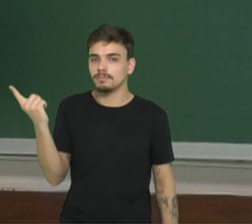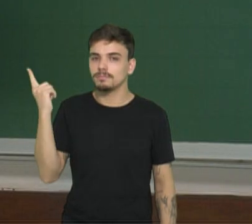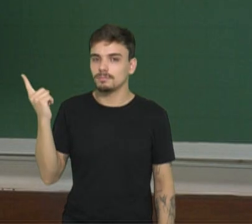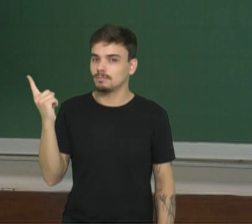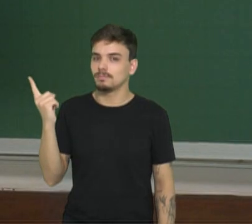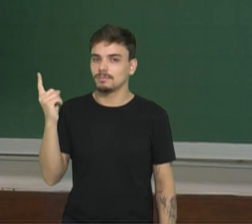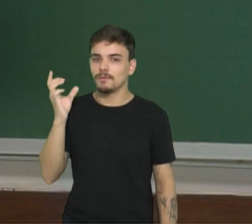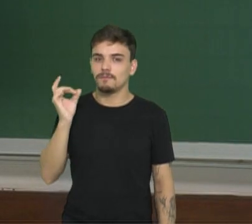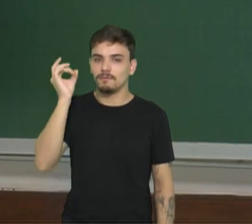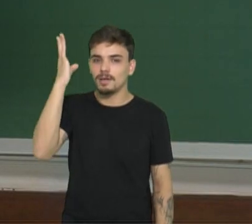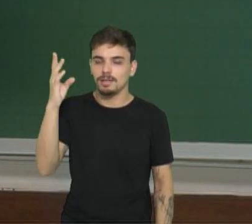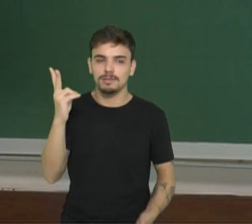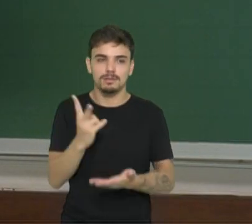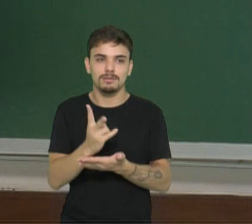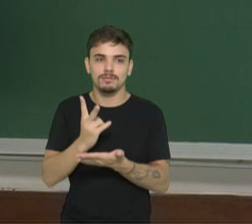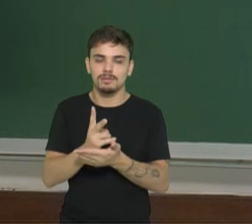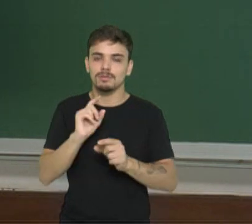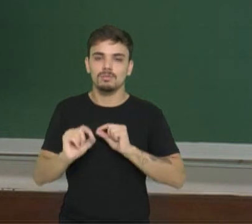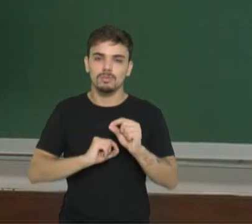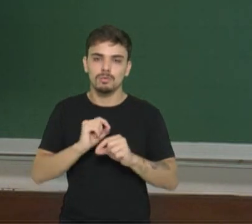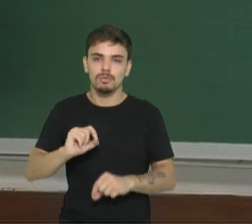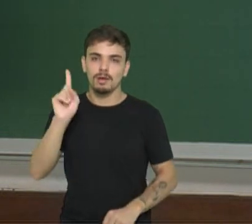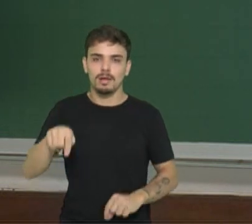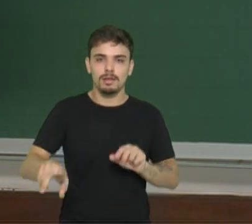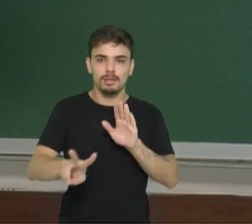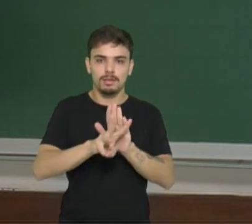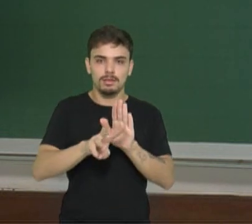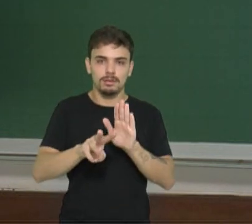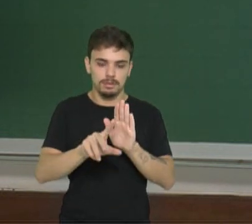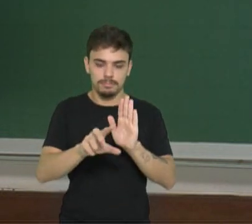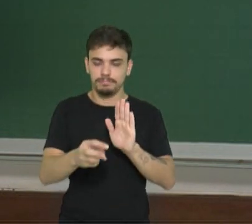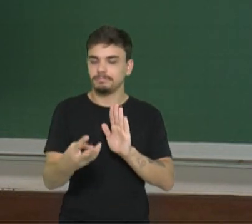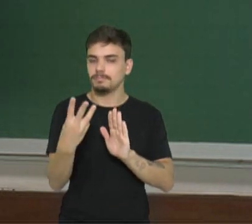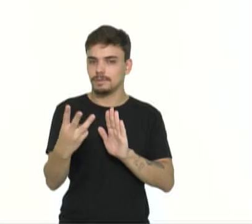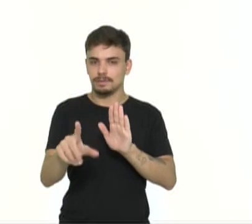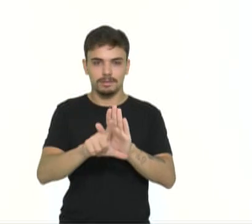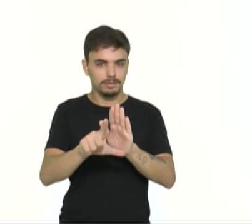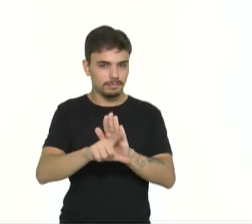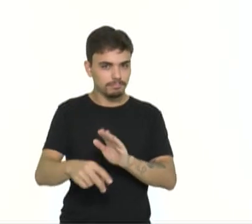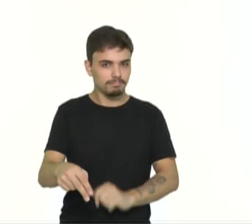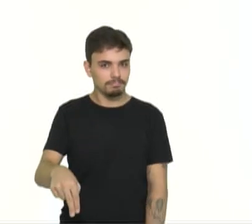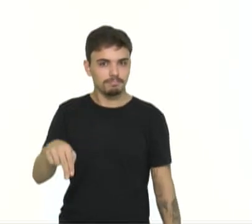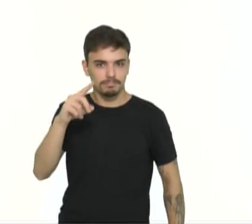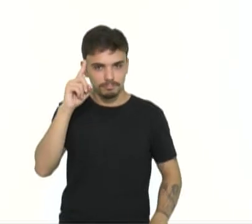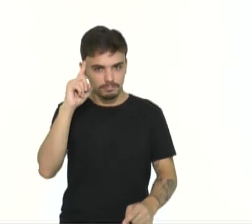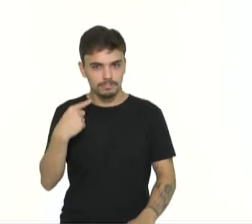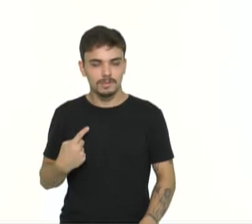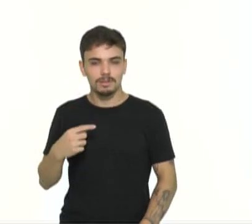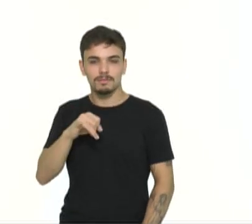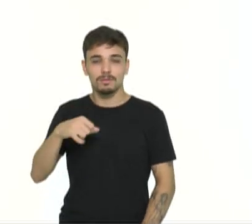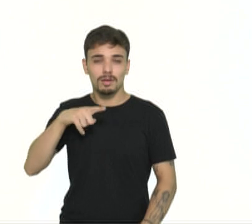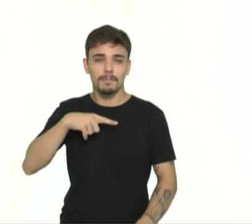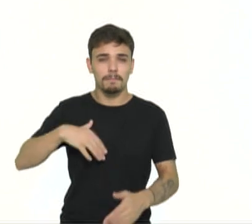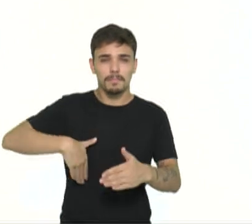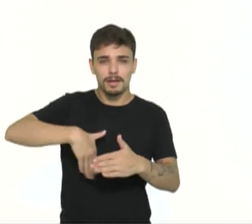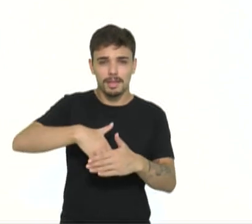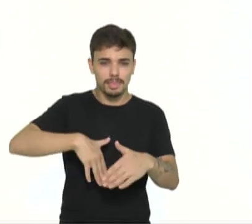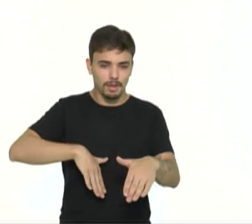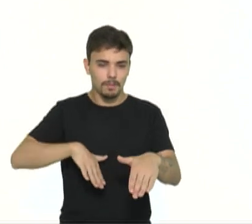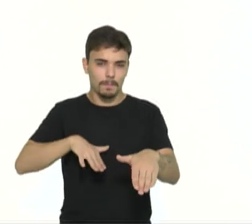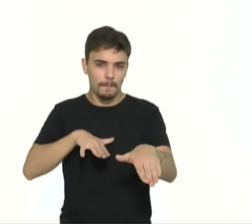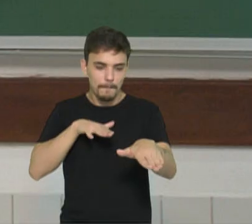na cabeça do que é a terceira lei de Newton é esse aqui, ó. Quem nunca, né, deu uma topada, seja numa pedra, seja